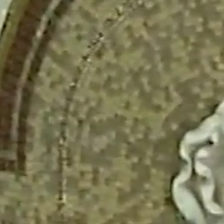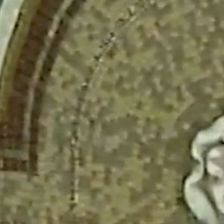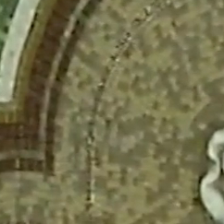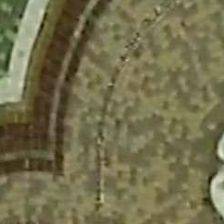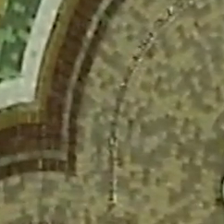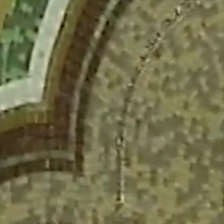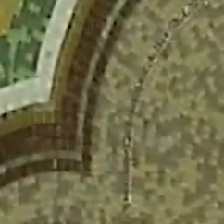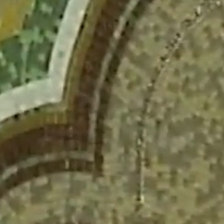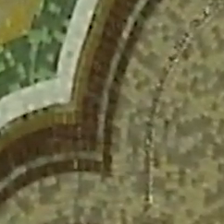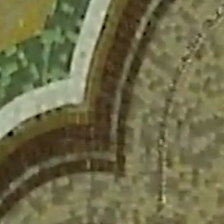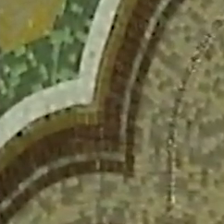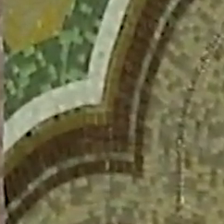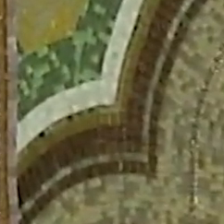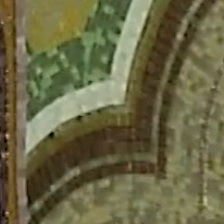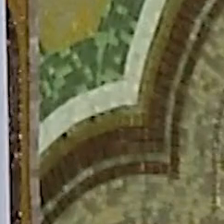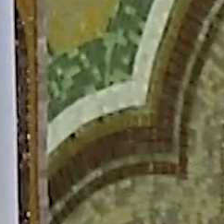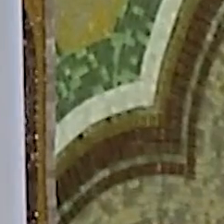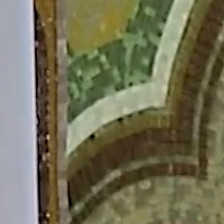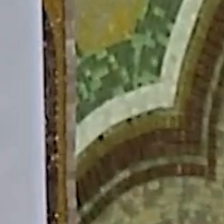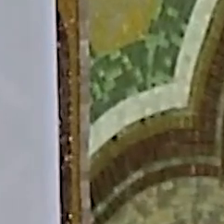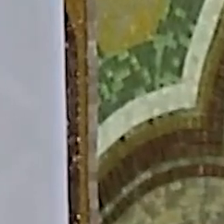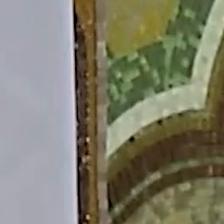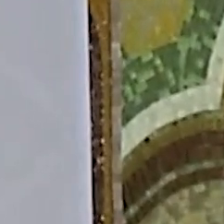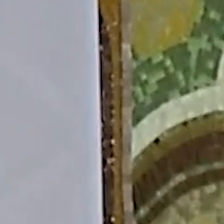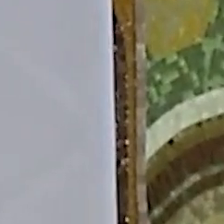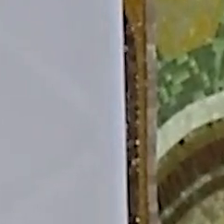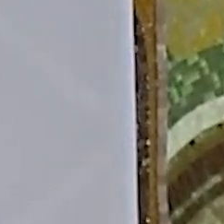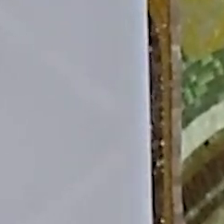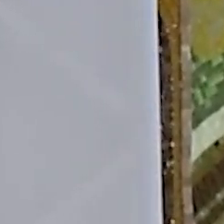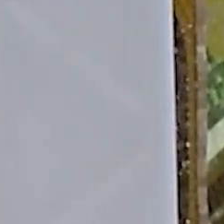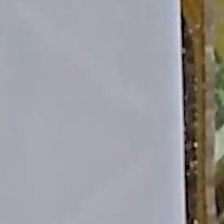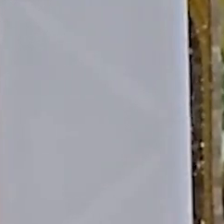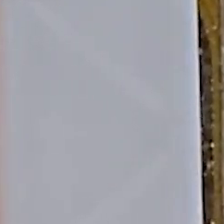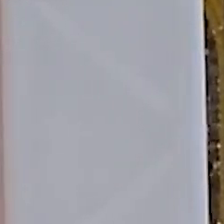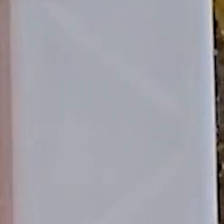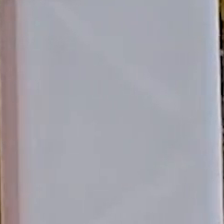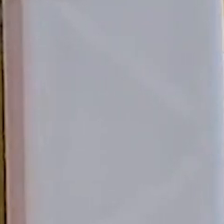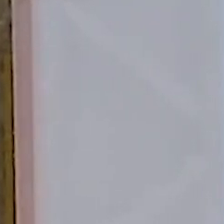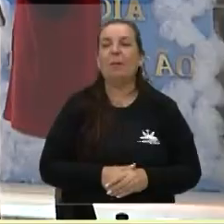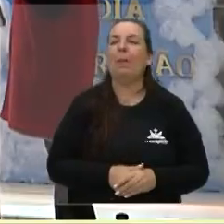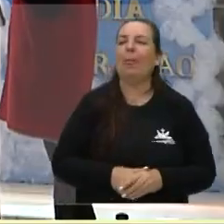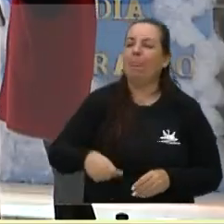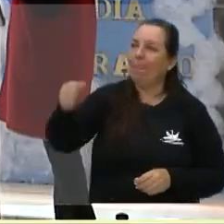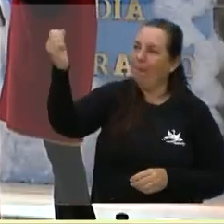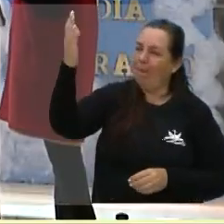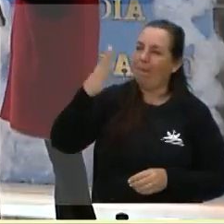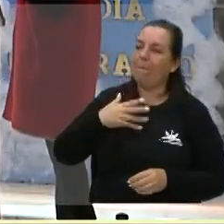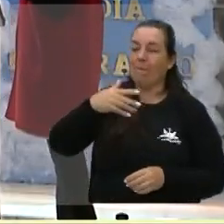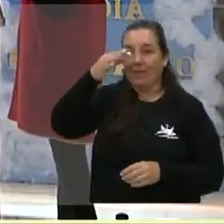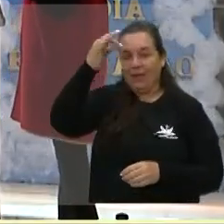Neri. Cante, vem Espírito Santo, vem esse quinto dia.